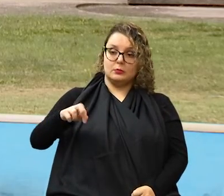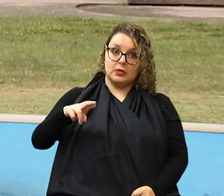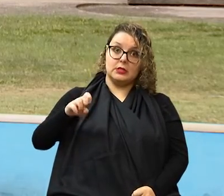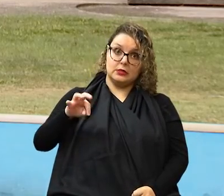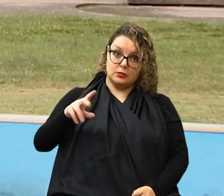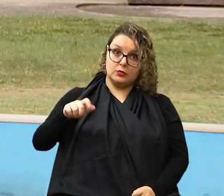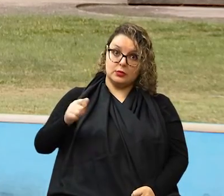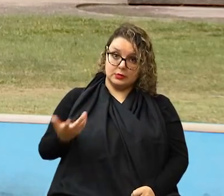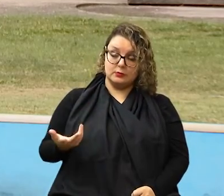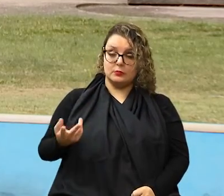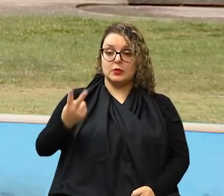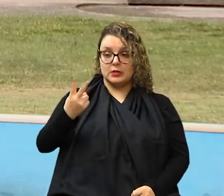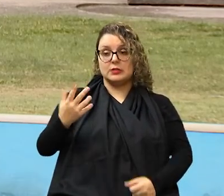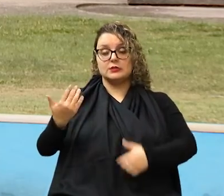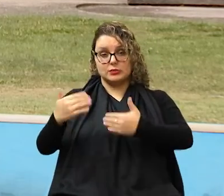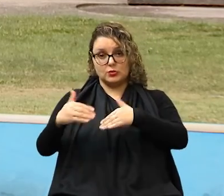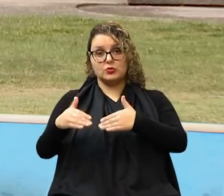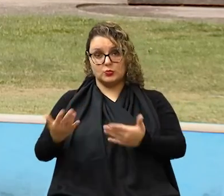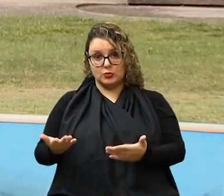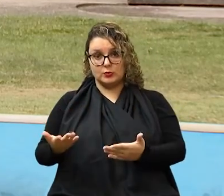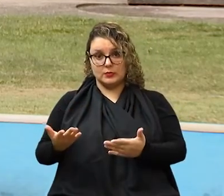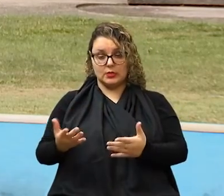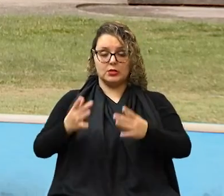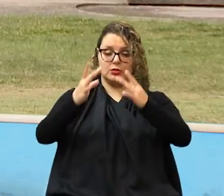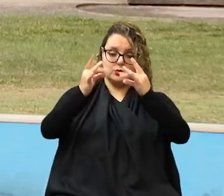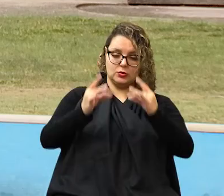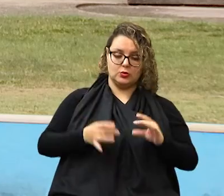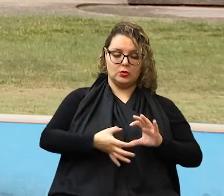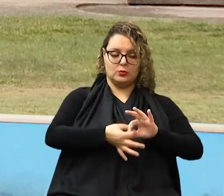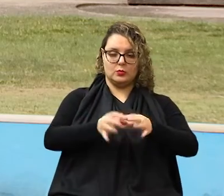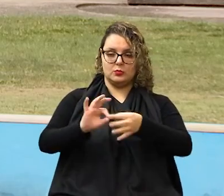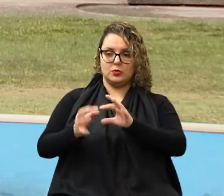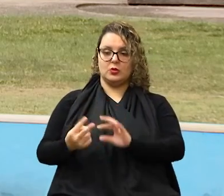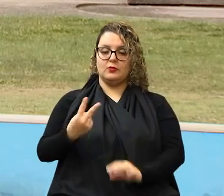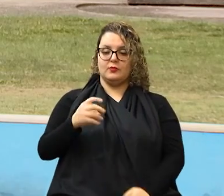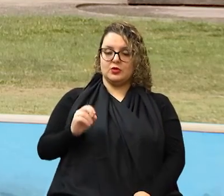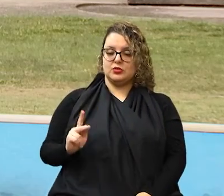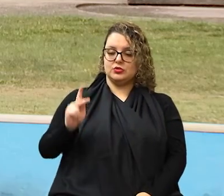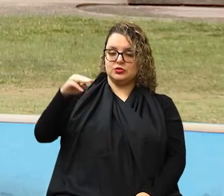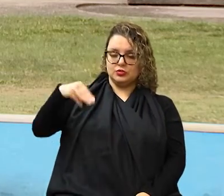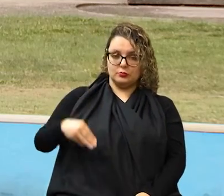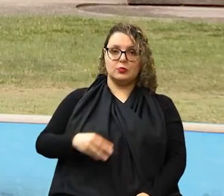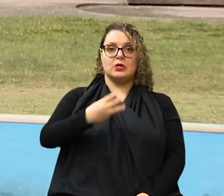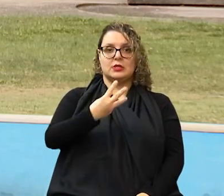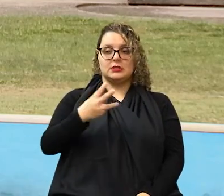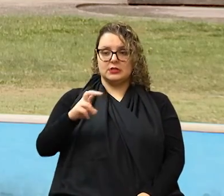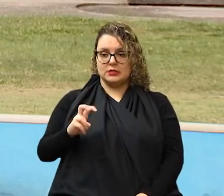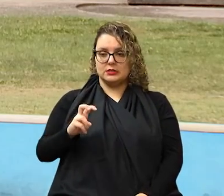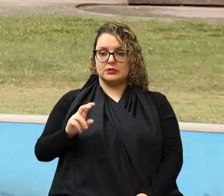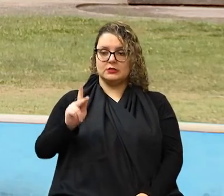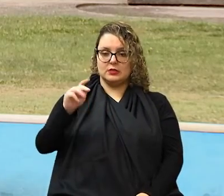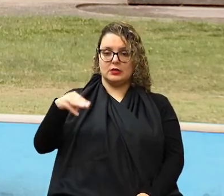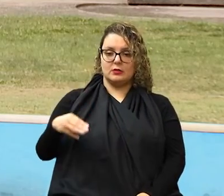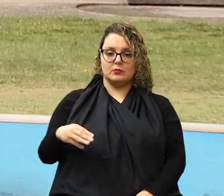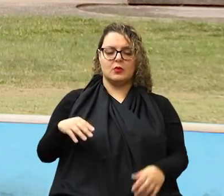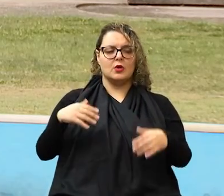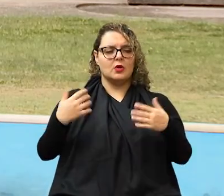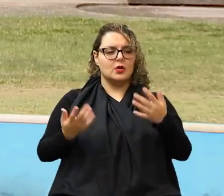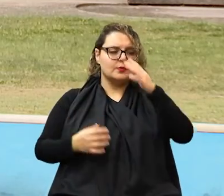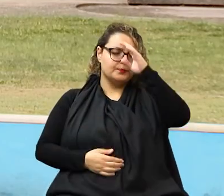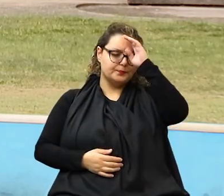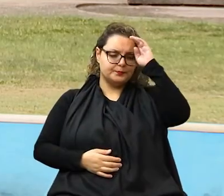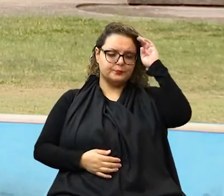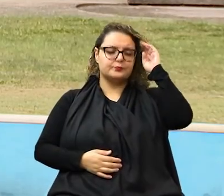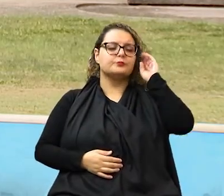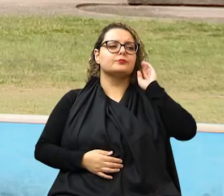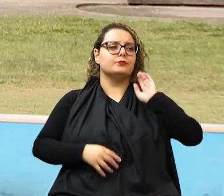maratona. Então, são essas 2 provas que compõem o programa olímpico, 20 km e 35 km. E na